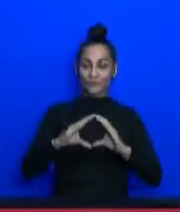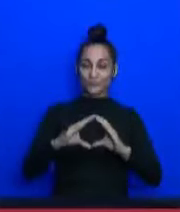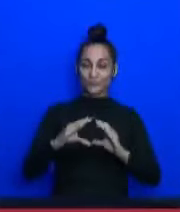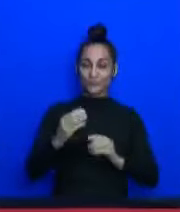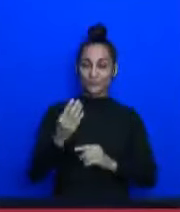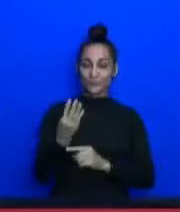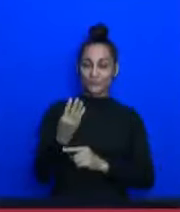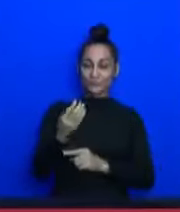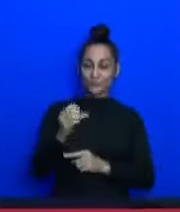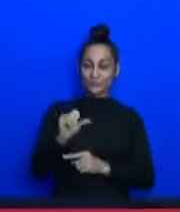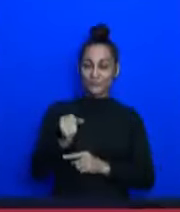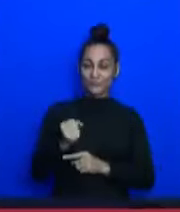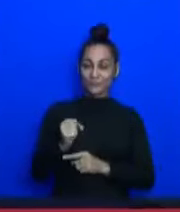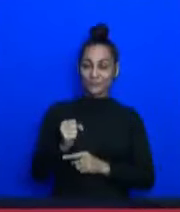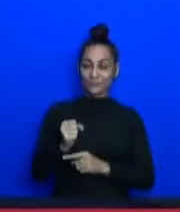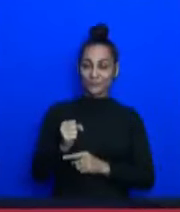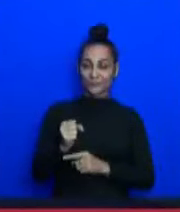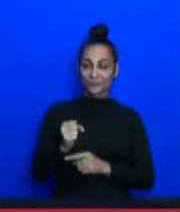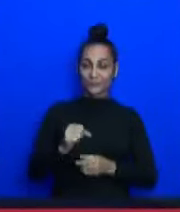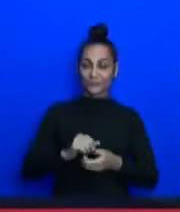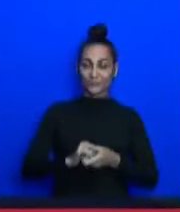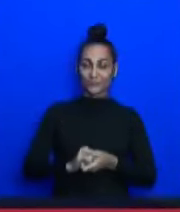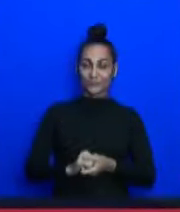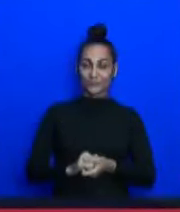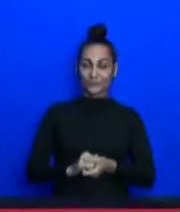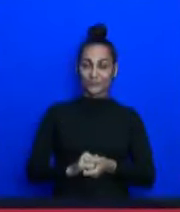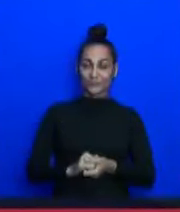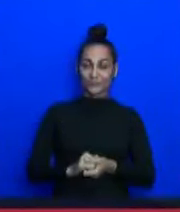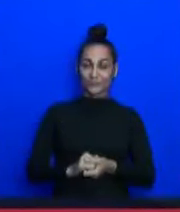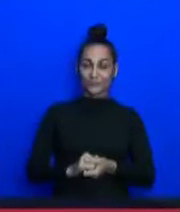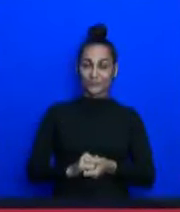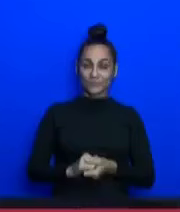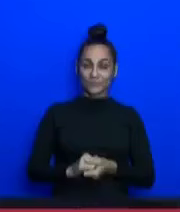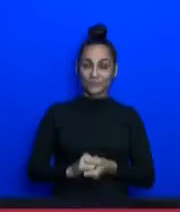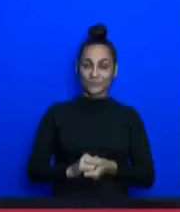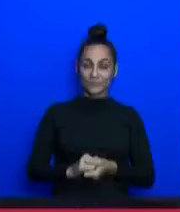sexta e última dezena sorteada no segundo sorteio da dupla cena.